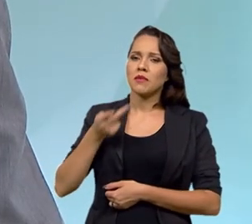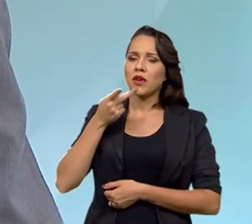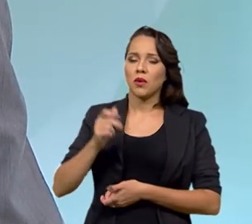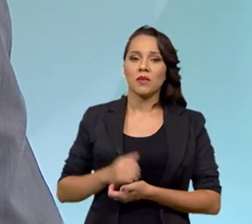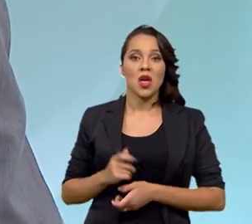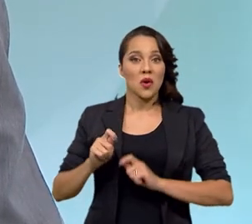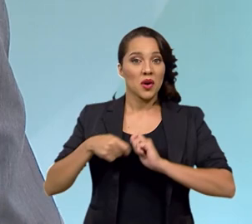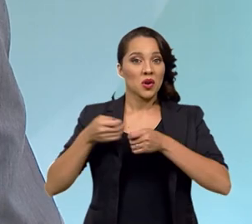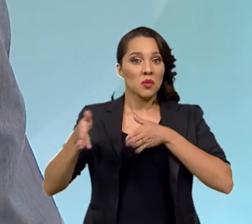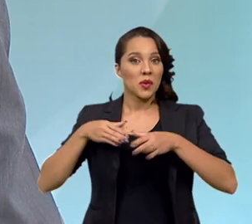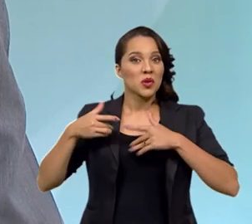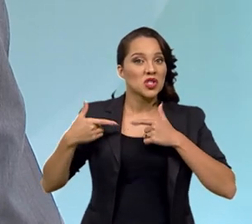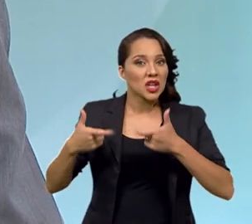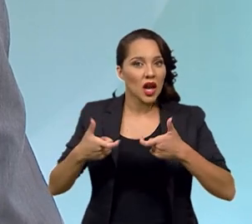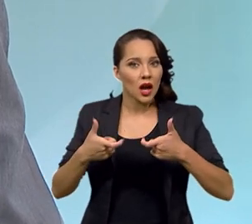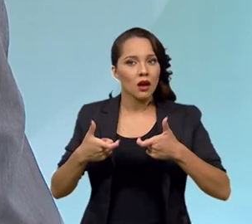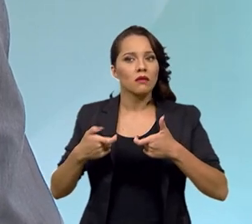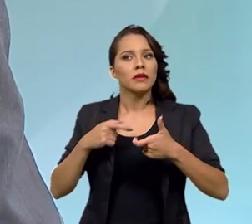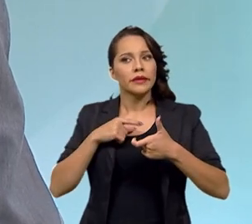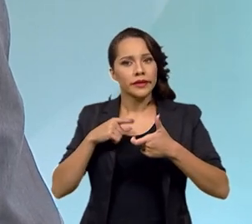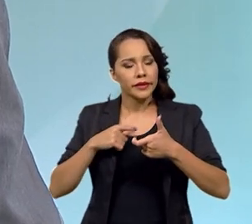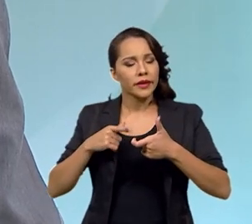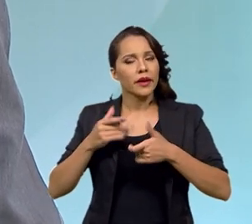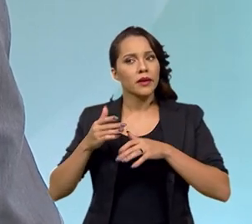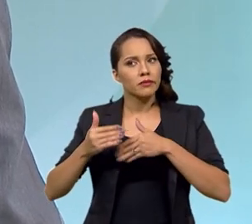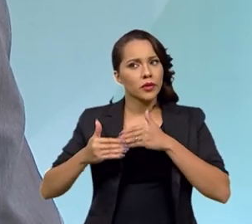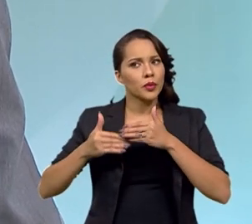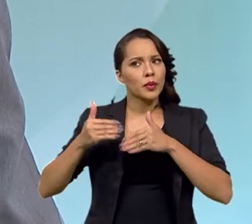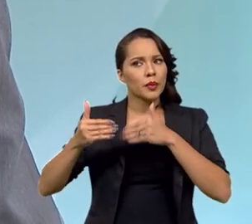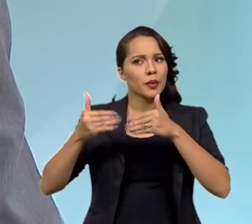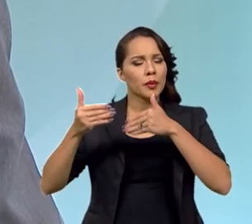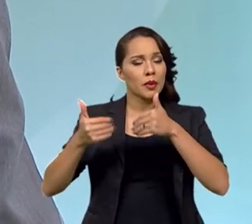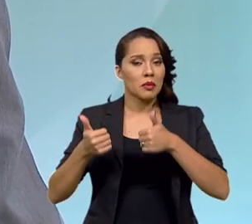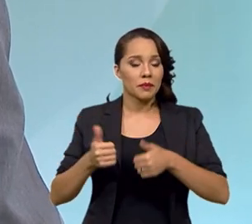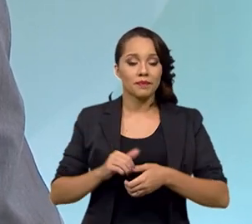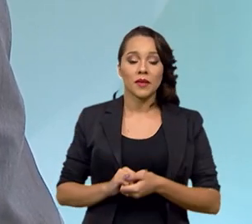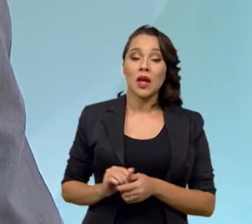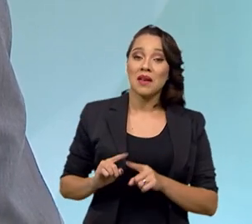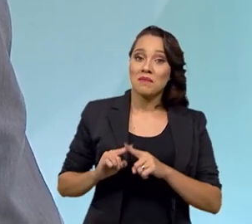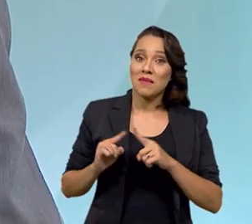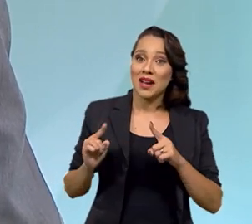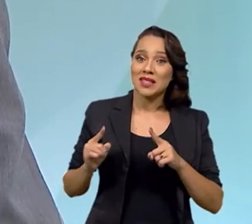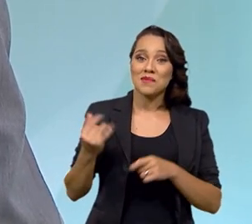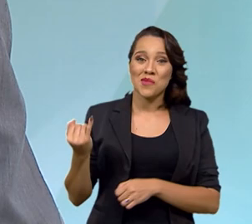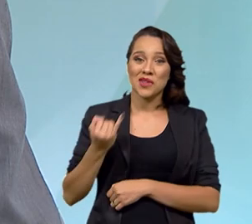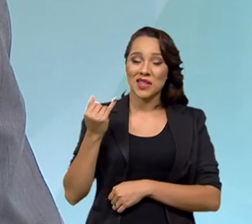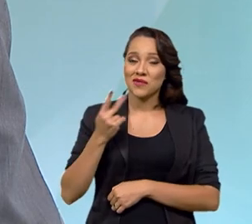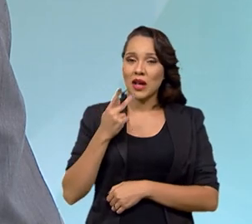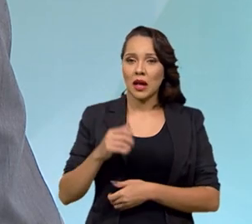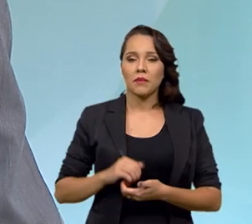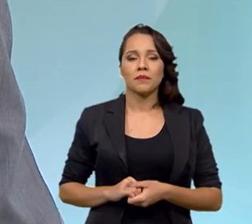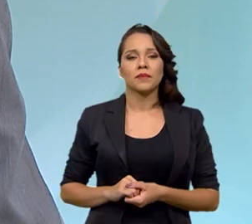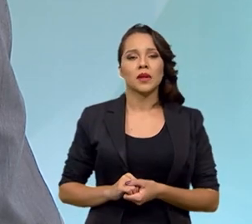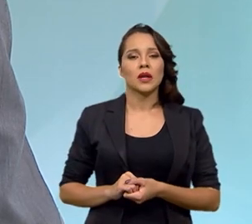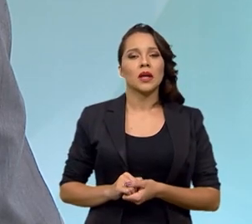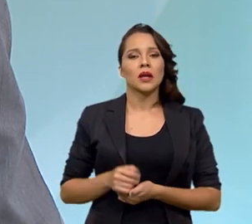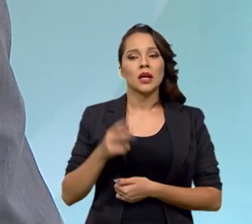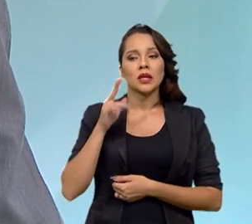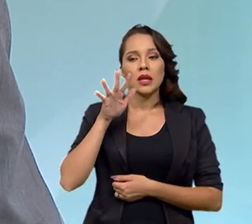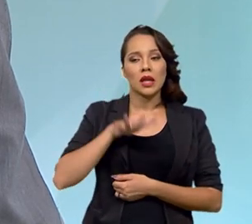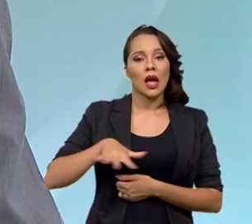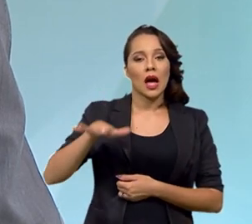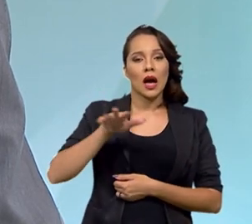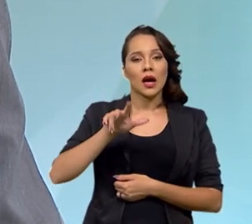Economia em tempos de guerra ela tem determinado o funcionamento agora eu gostaria de ressaltar que do ponto de vista